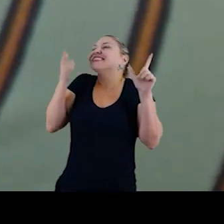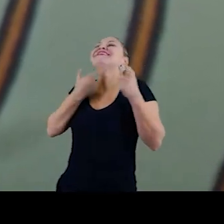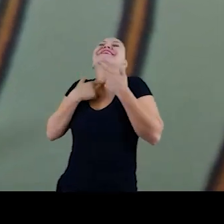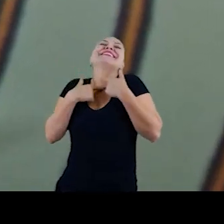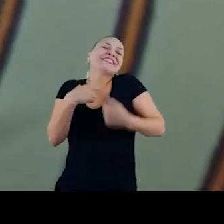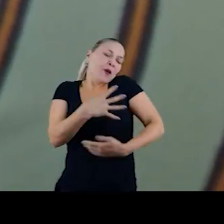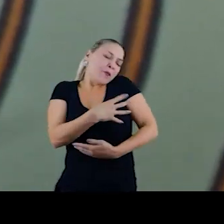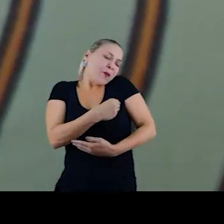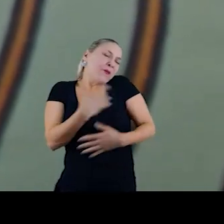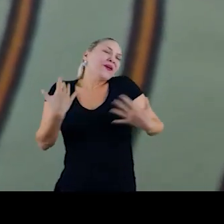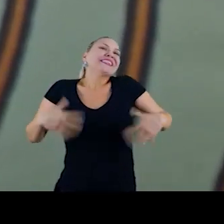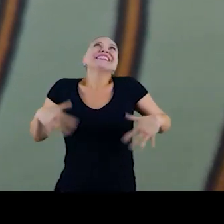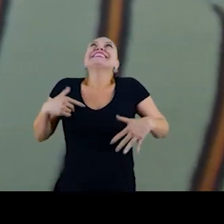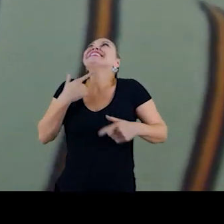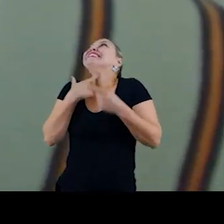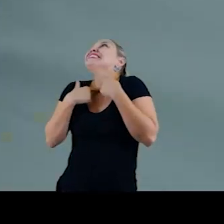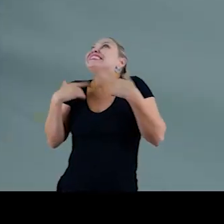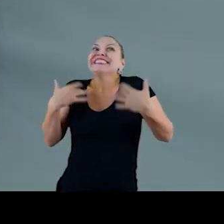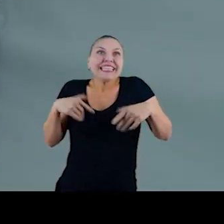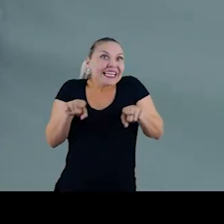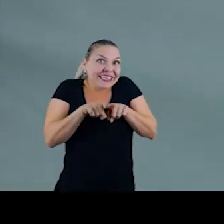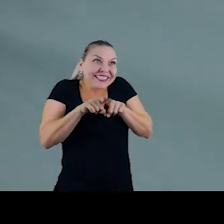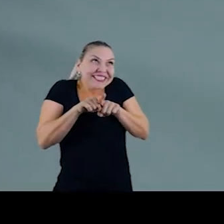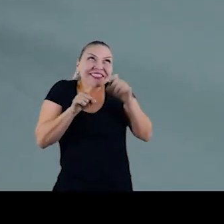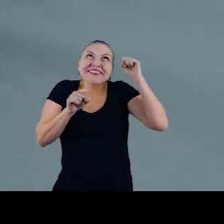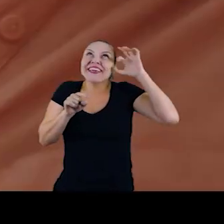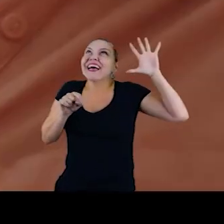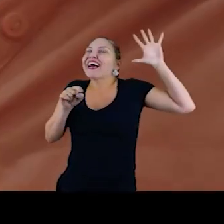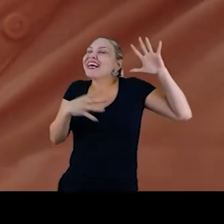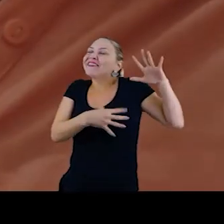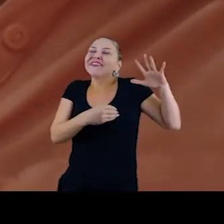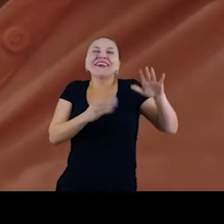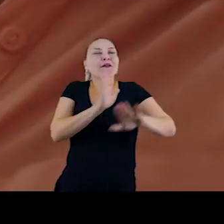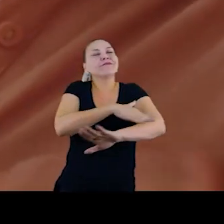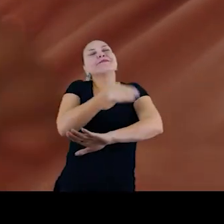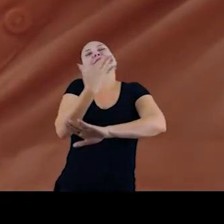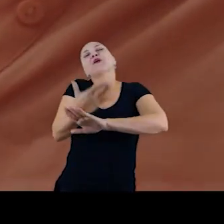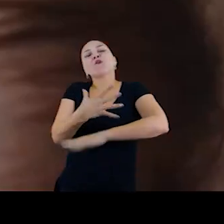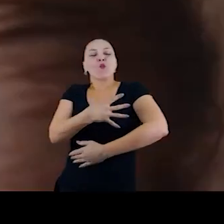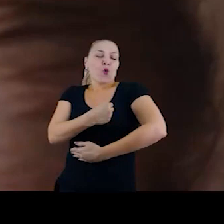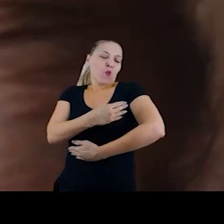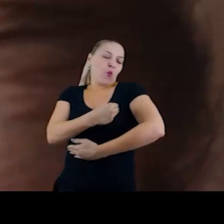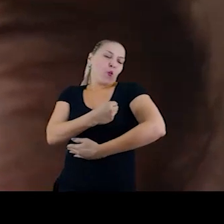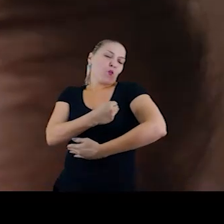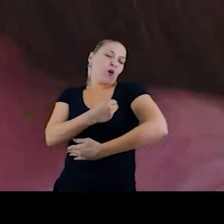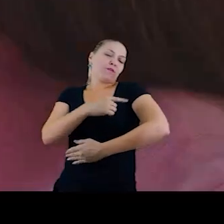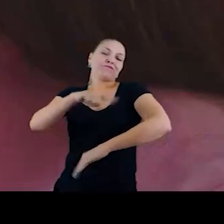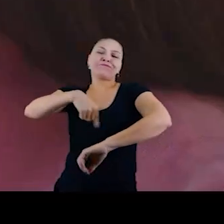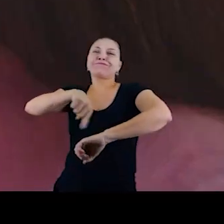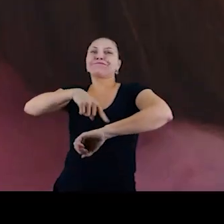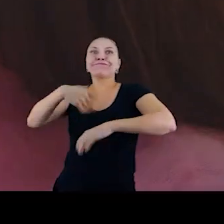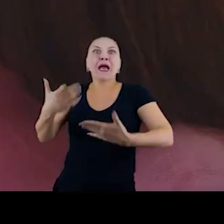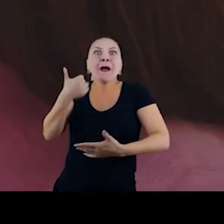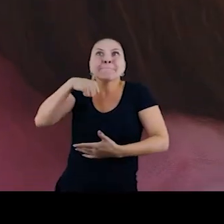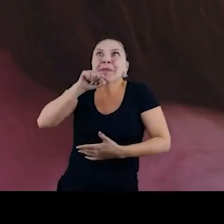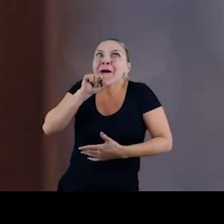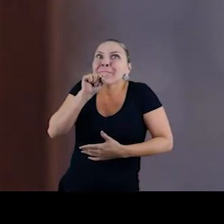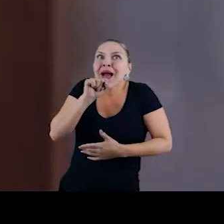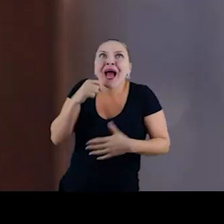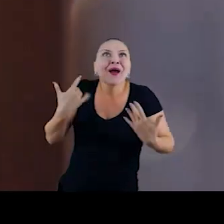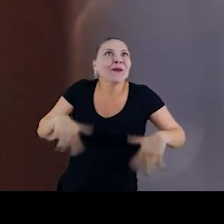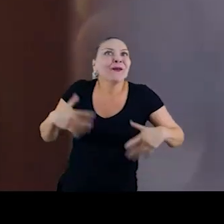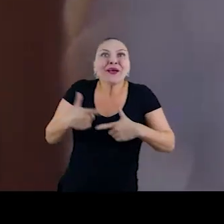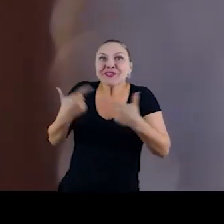Já acordei com aquela vontade de mamar. Eu também. Dá vontade de fazer isso o dia todo, né? Ainda bem que a mamãe